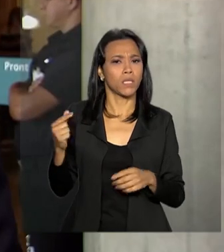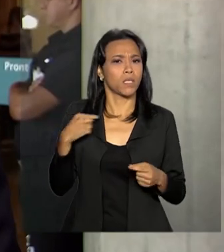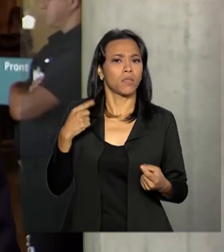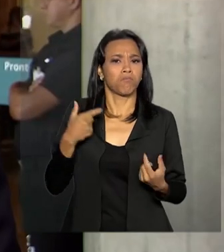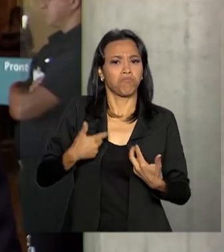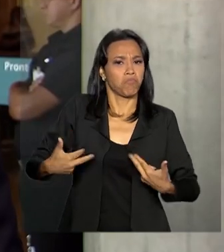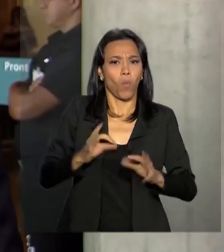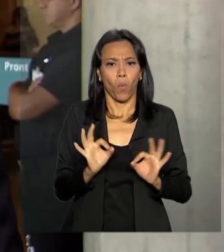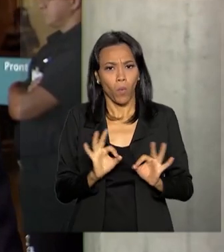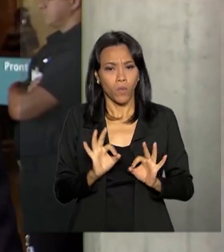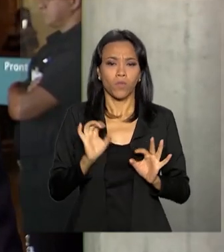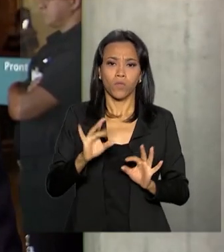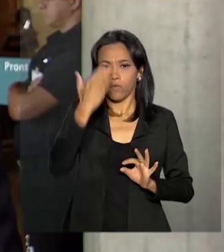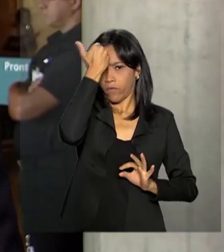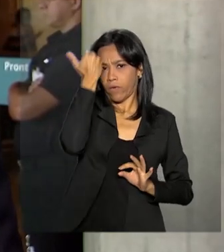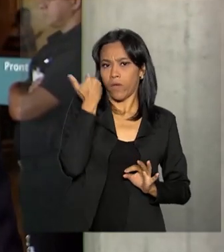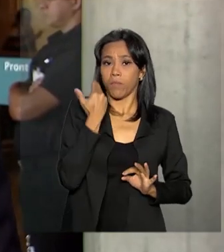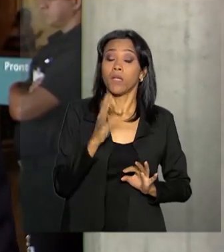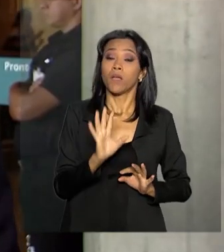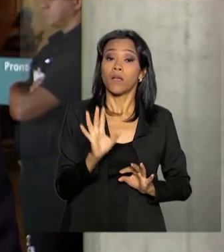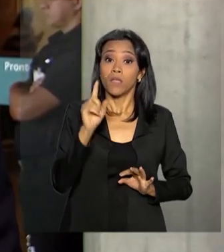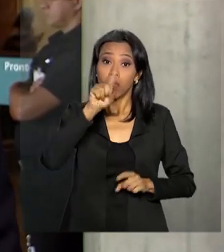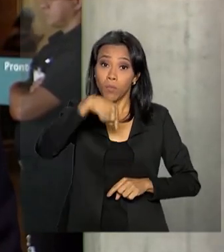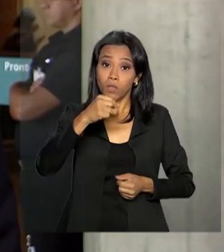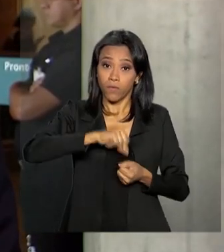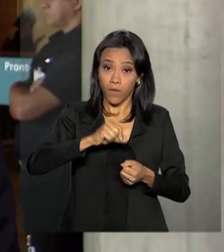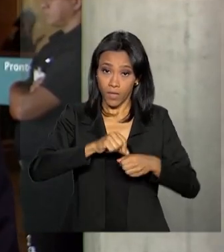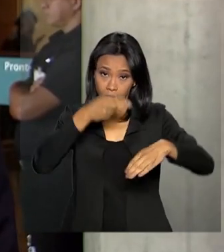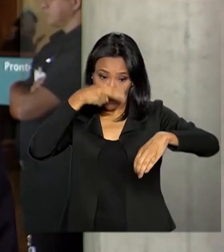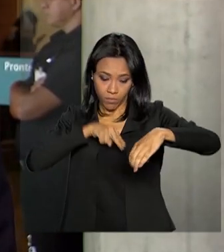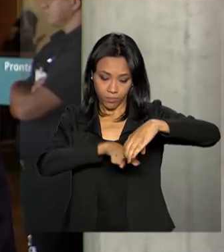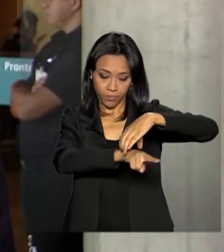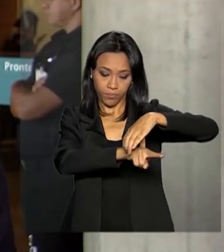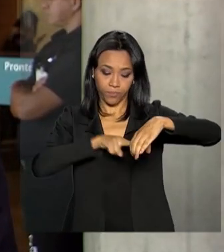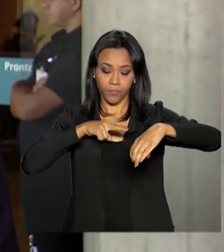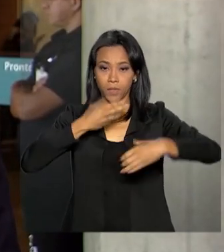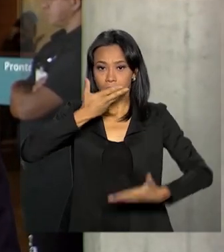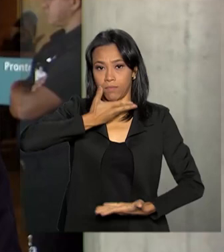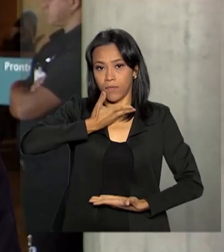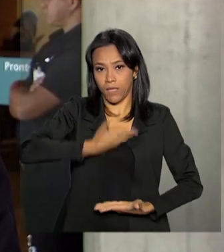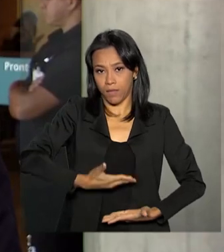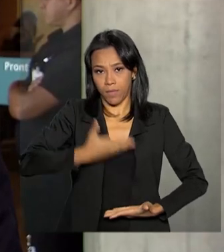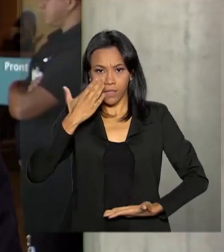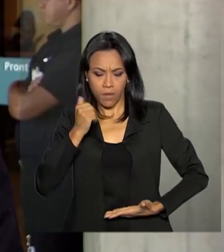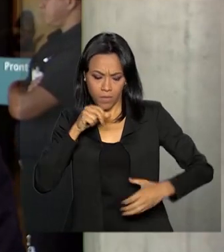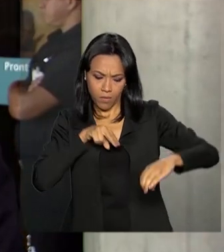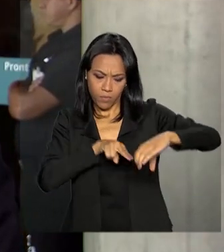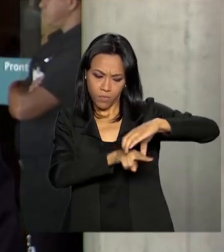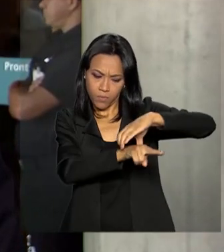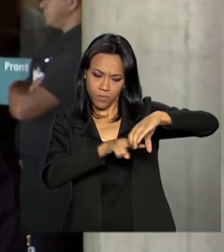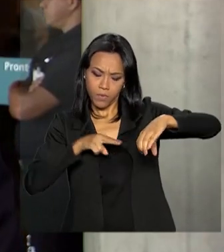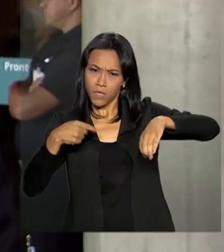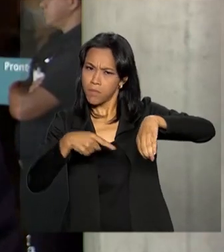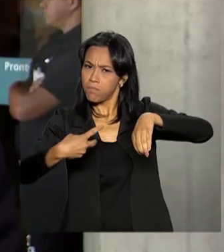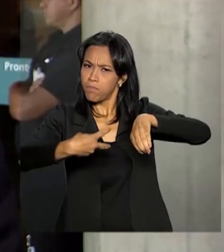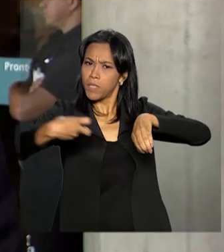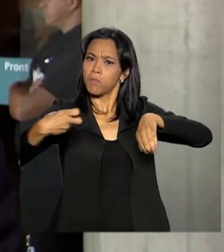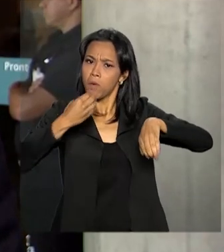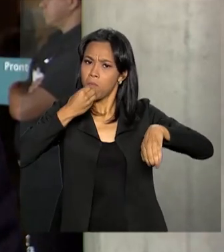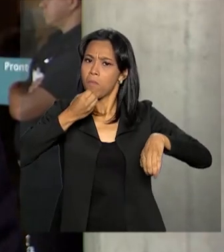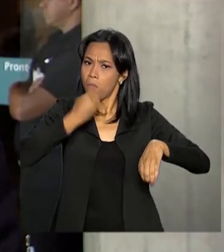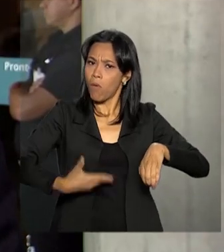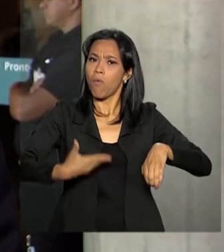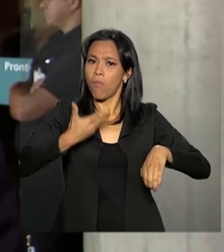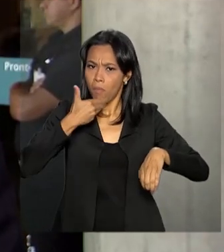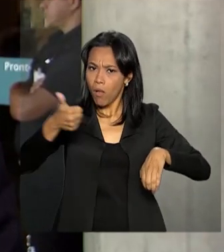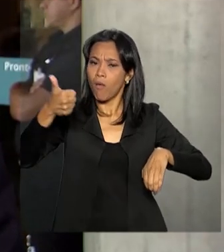associados. Os médicos realizaram, então, uma tomografia de tórax e abdômen e identificaram uma melhora no quadro